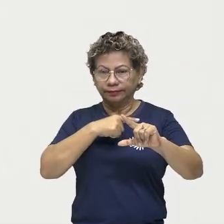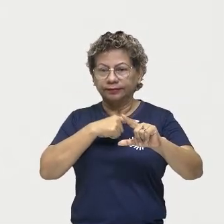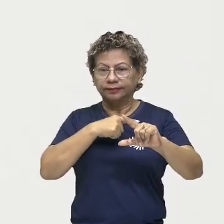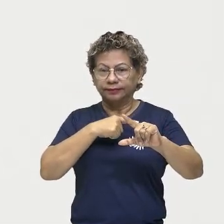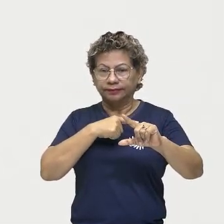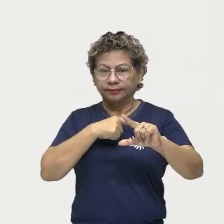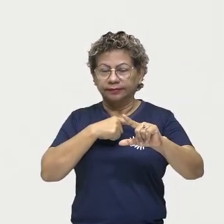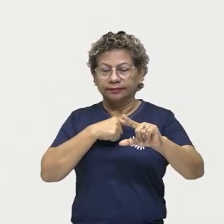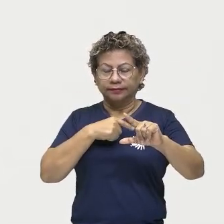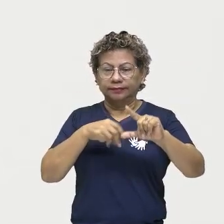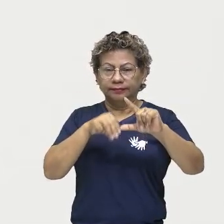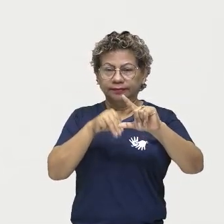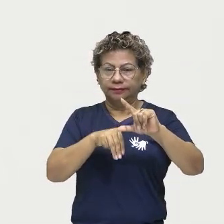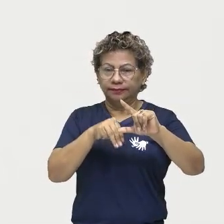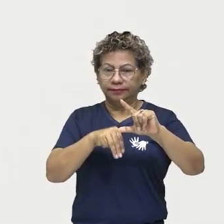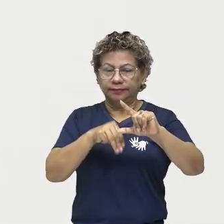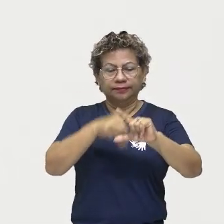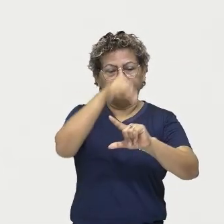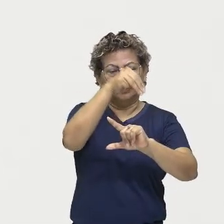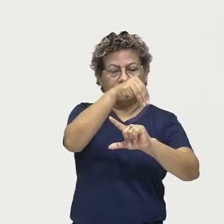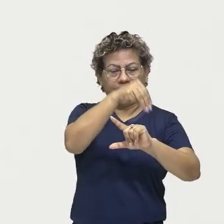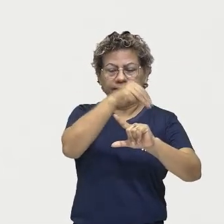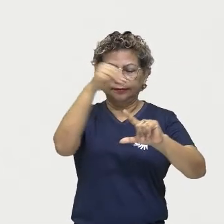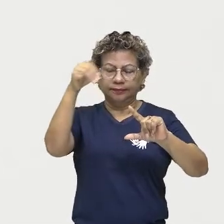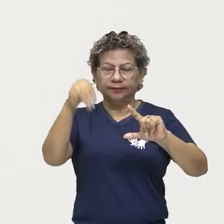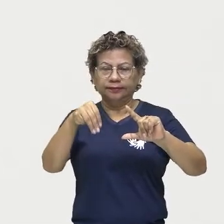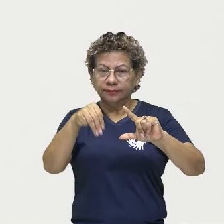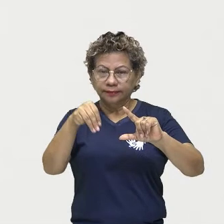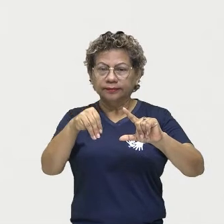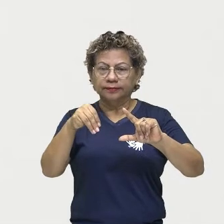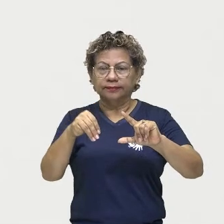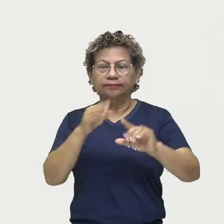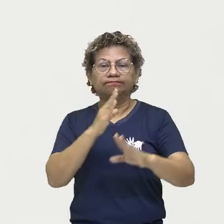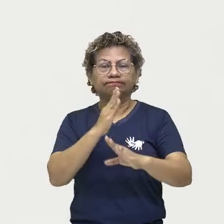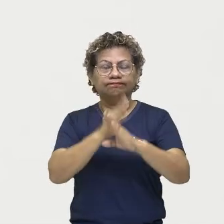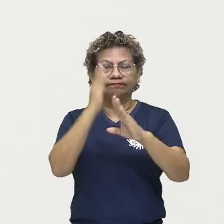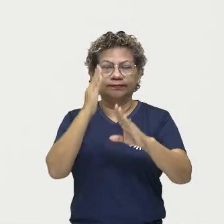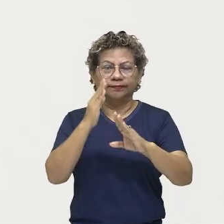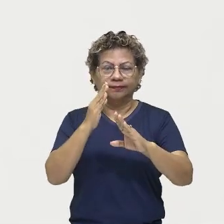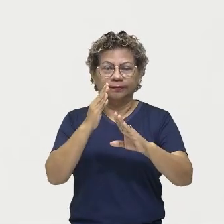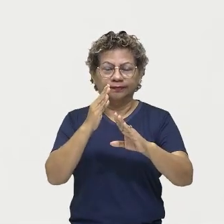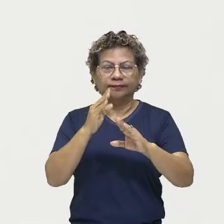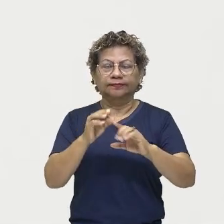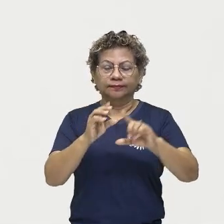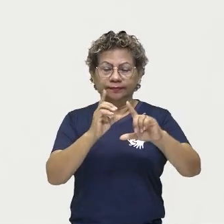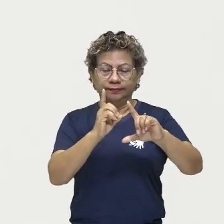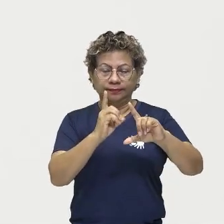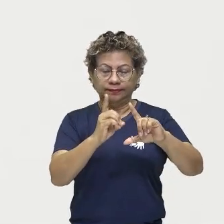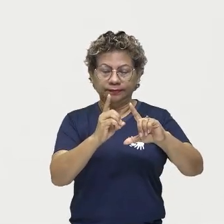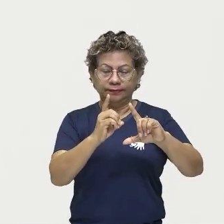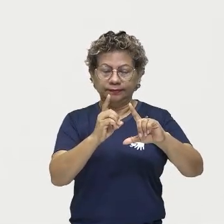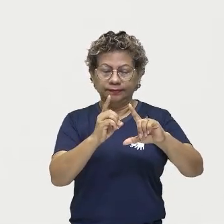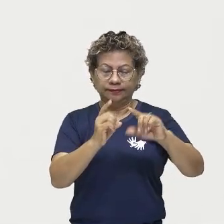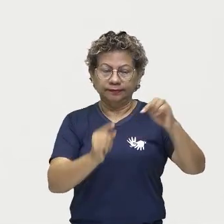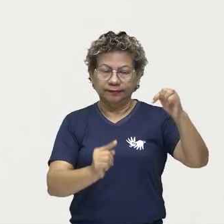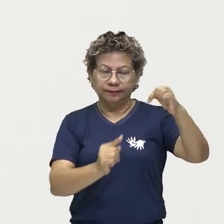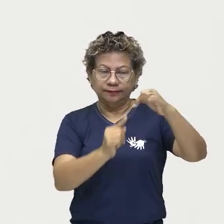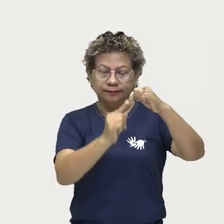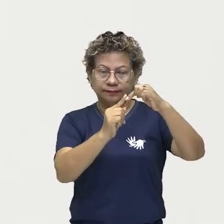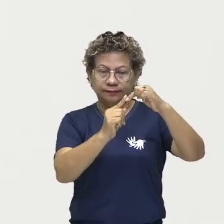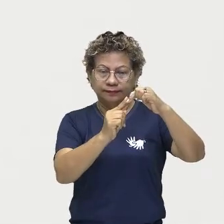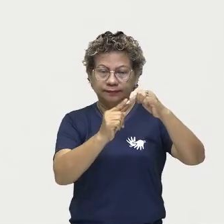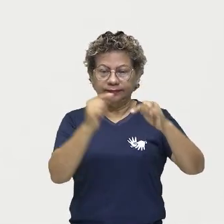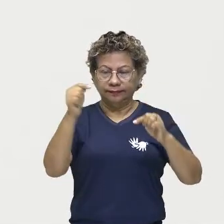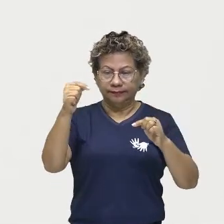medianas de um triângulo, nós vamos encontrar mais um ponto notável que é chamado